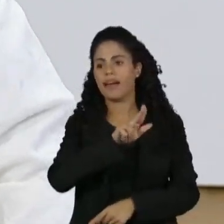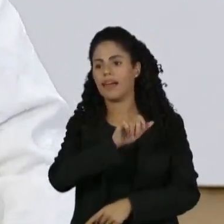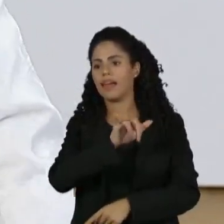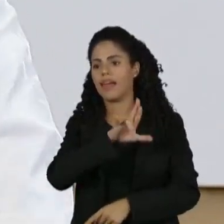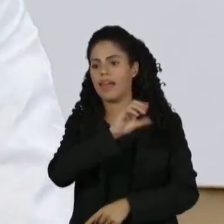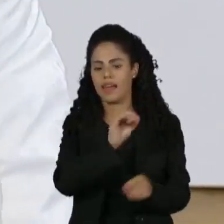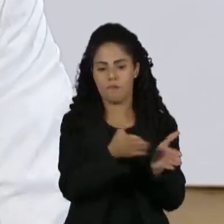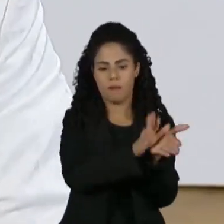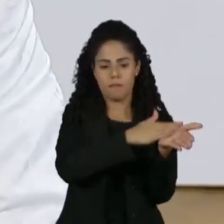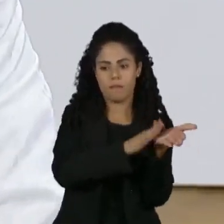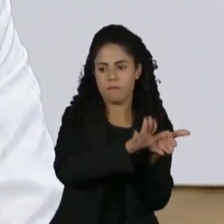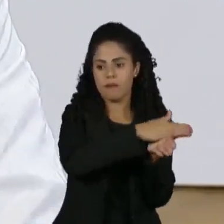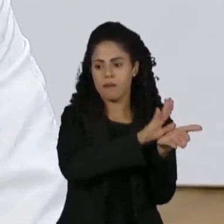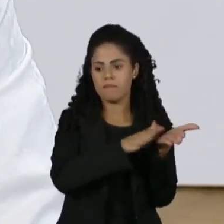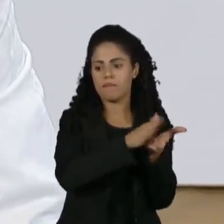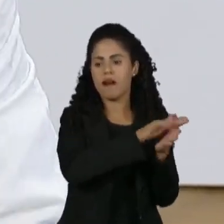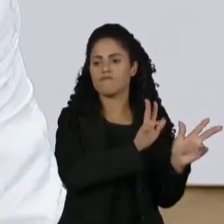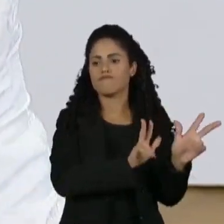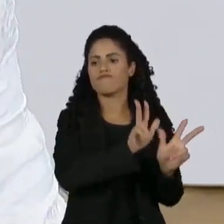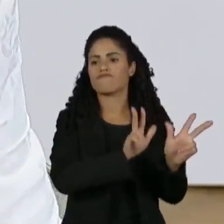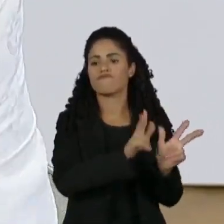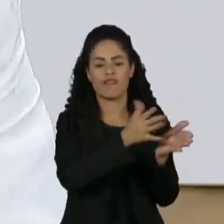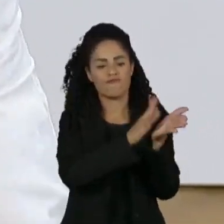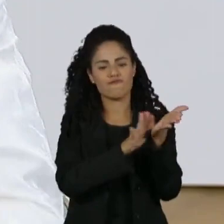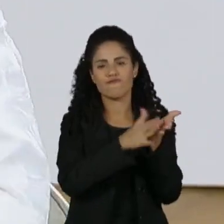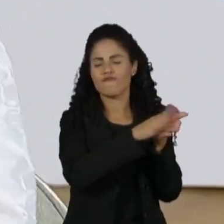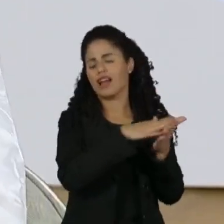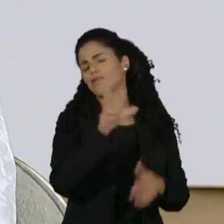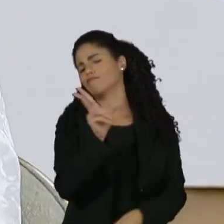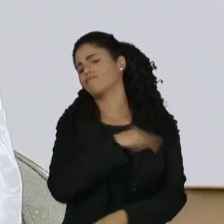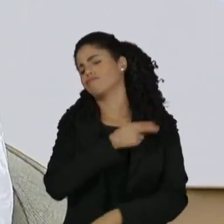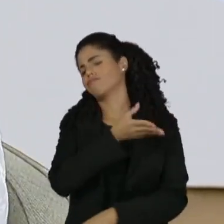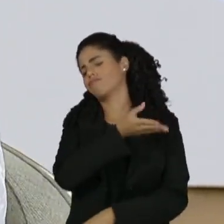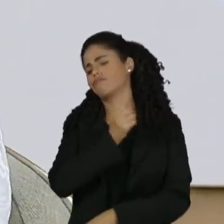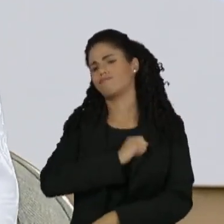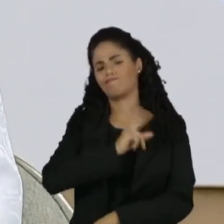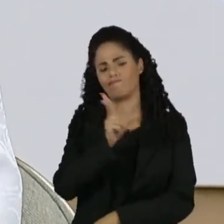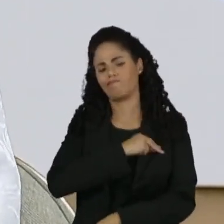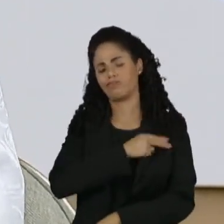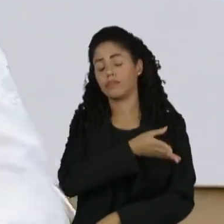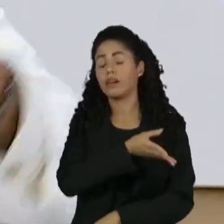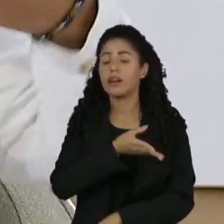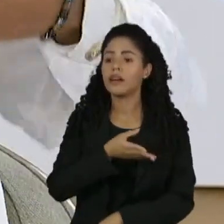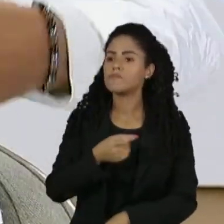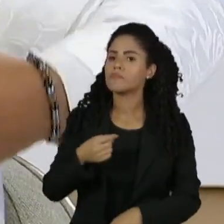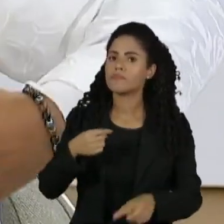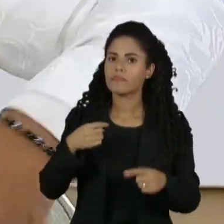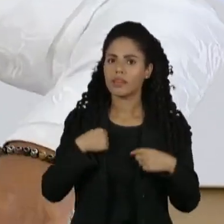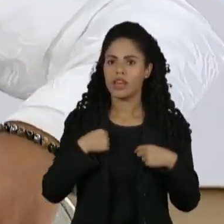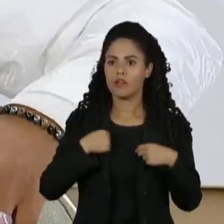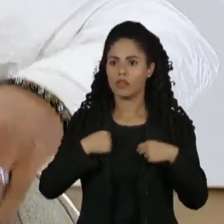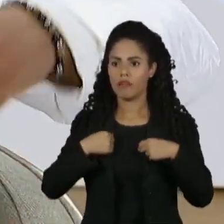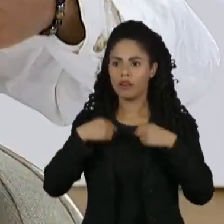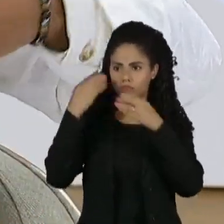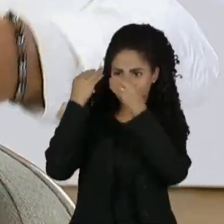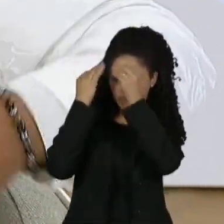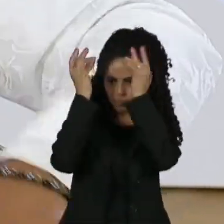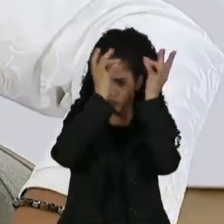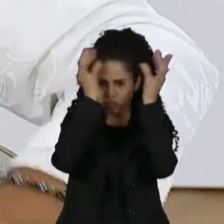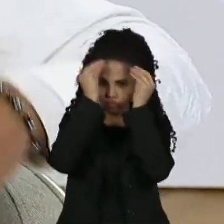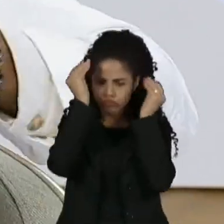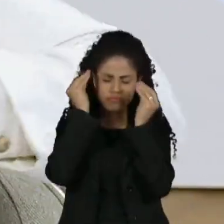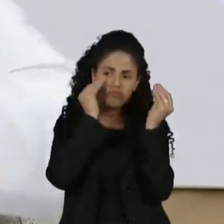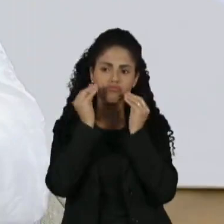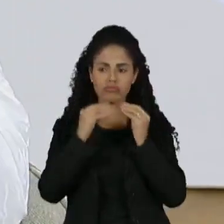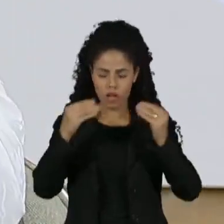é muito sagrado muito sou Nossa muito sagrado e eu tava maquiado já com com